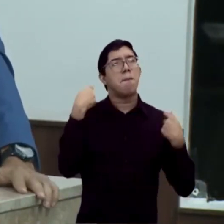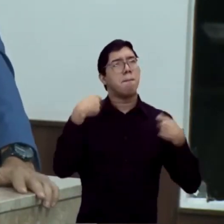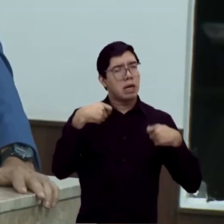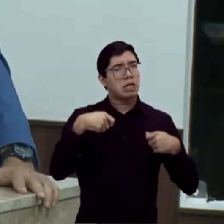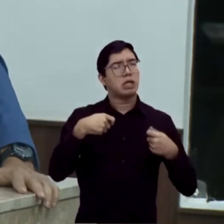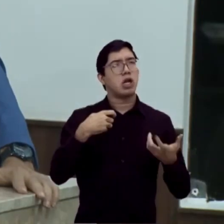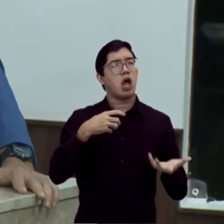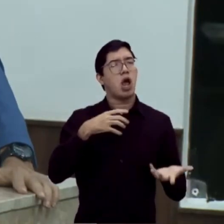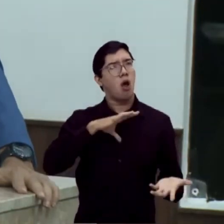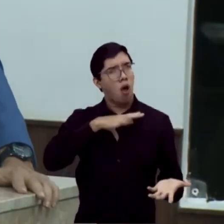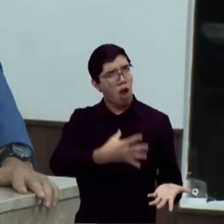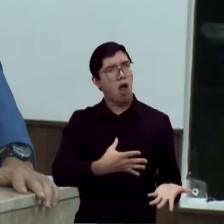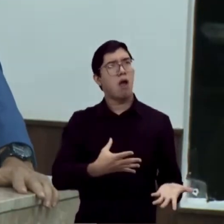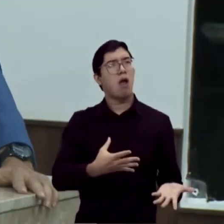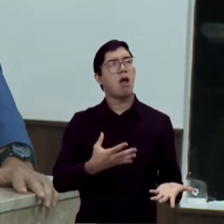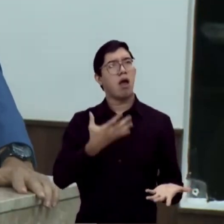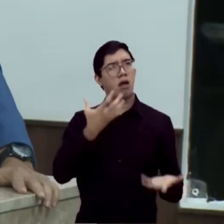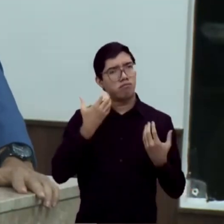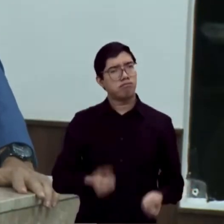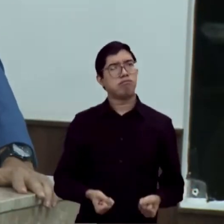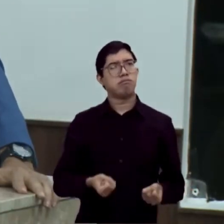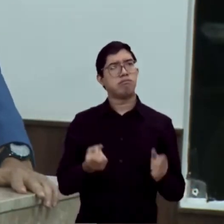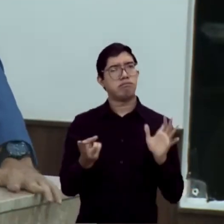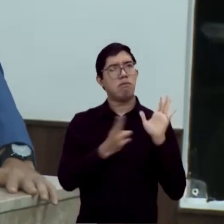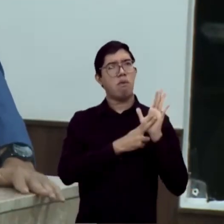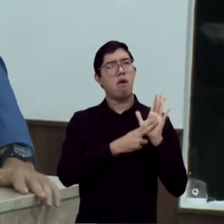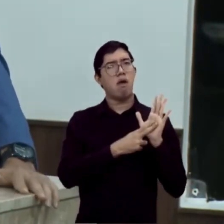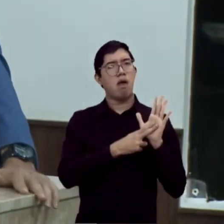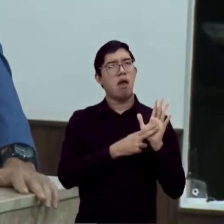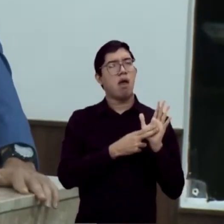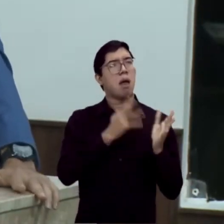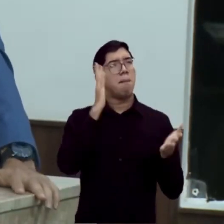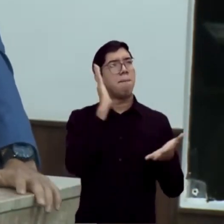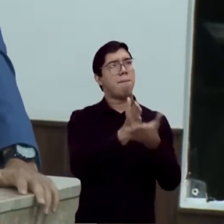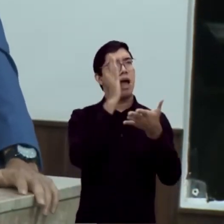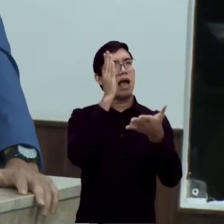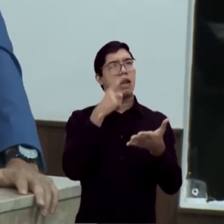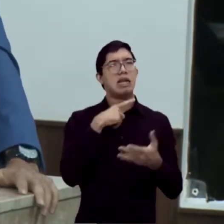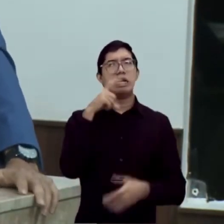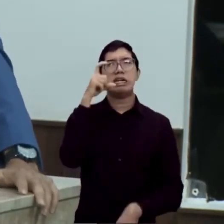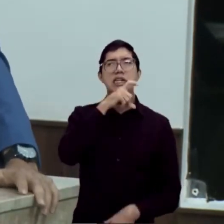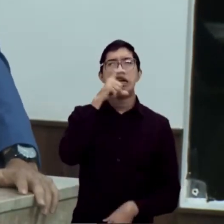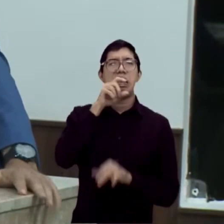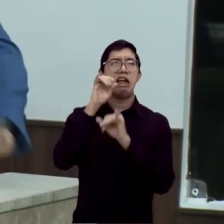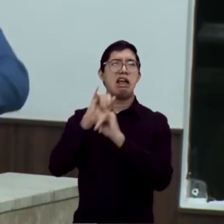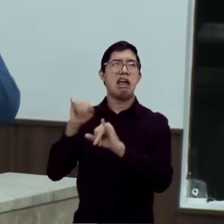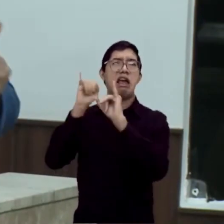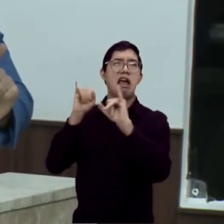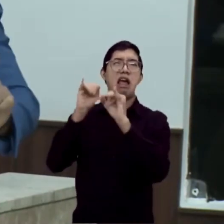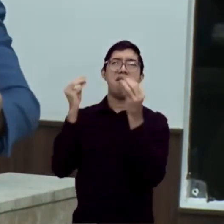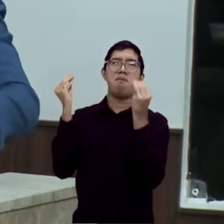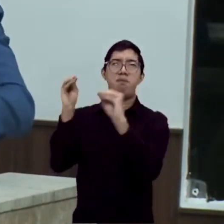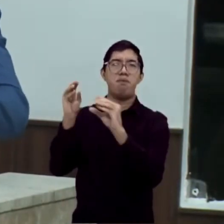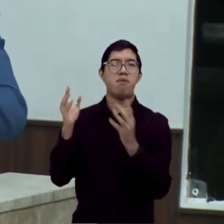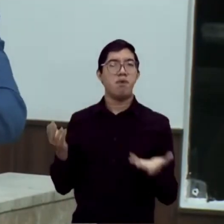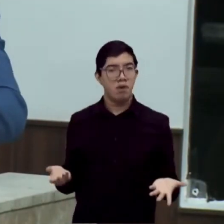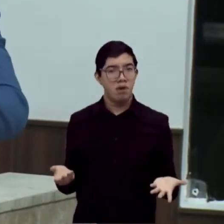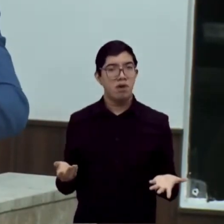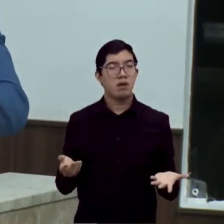seja homem e não fique levando print. E outra coisa, O que faz comigo já fez com os